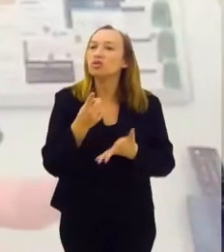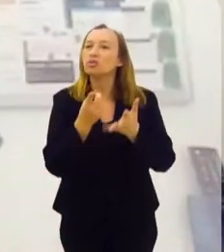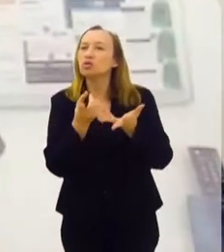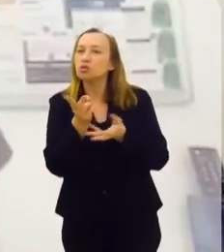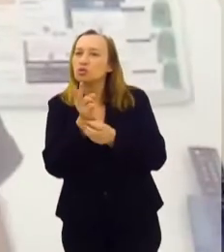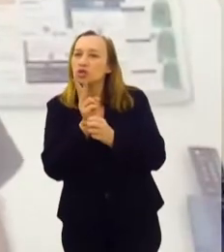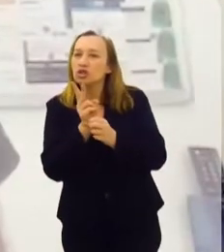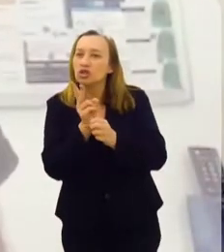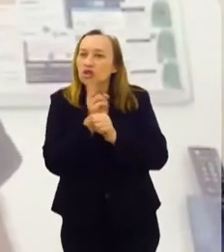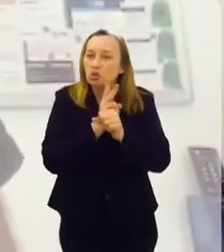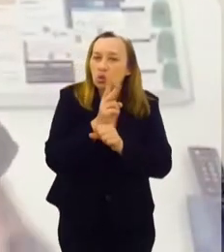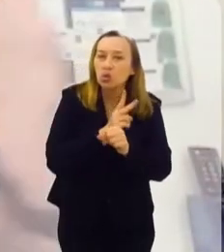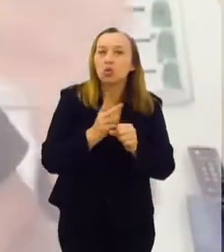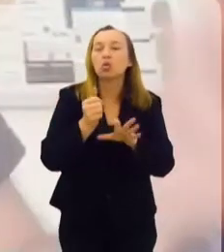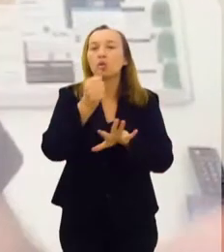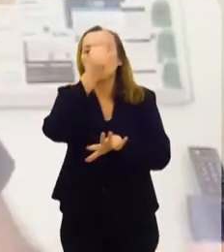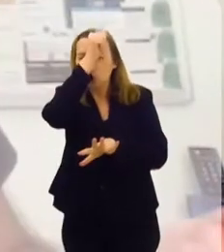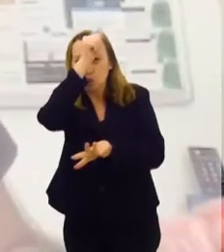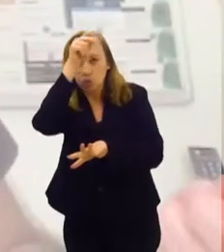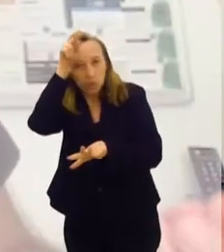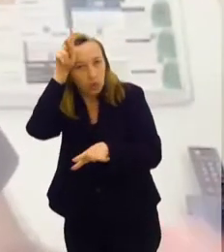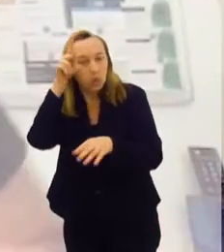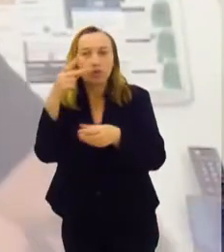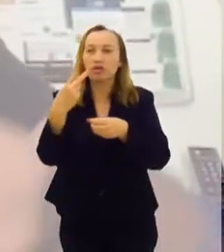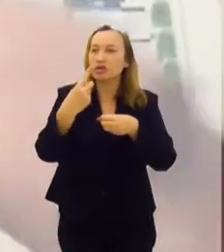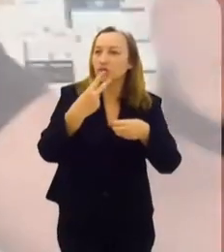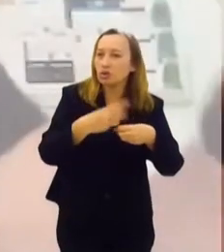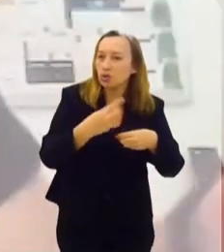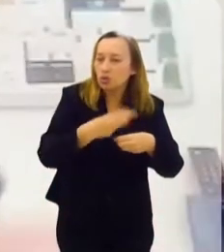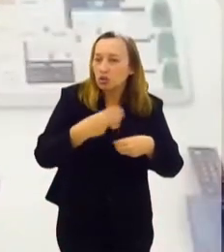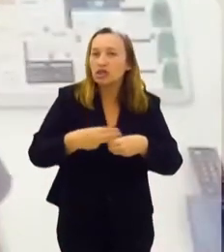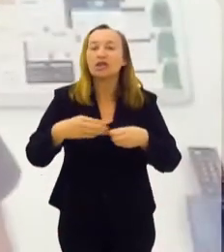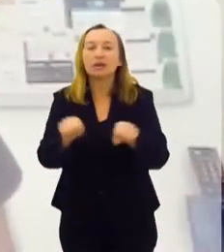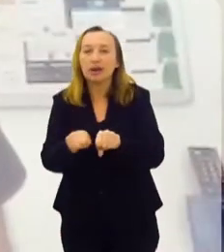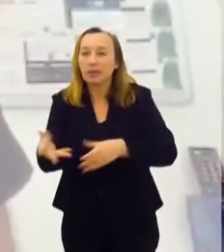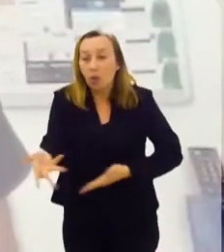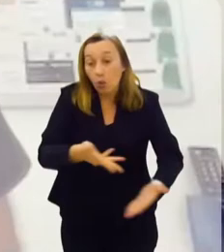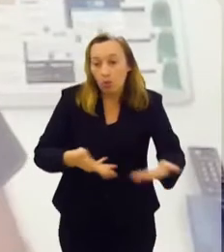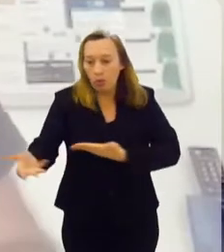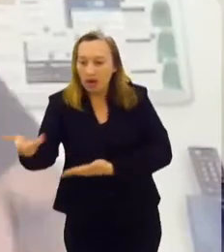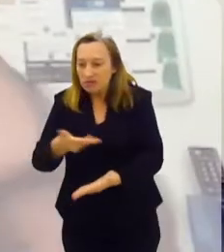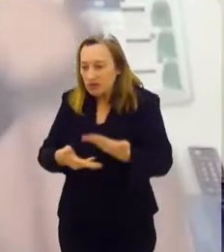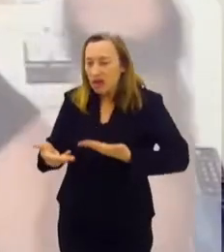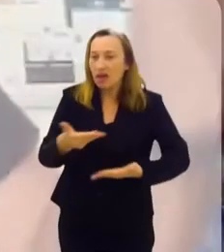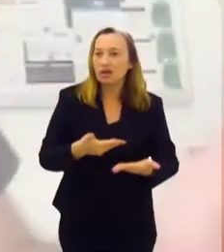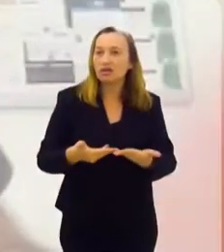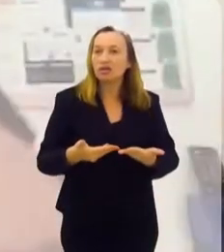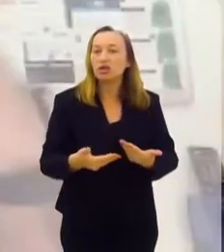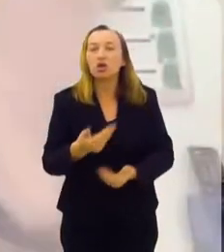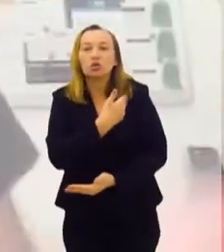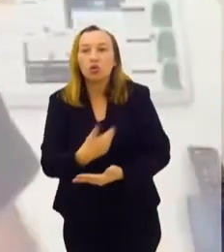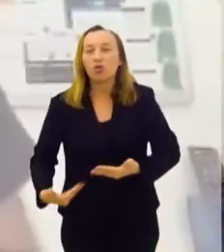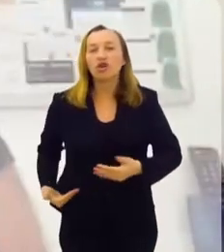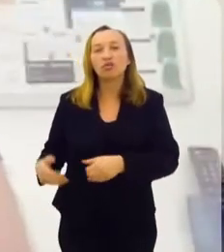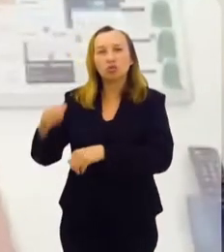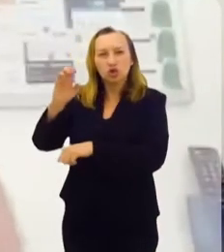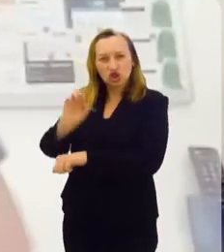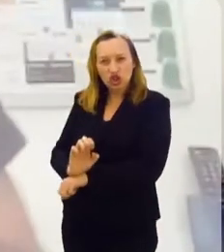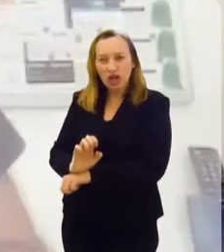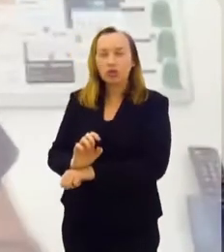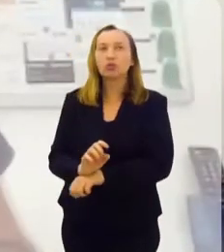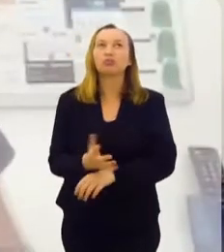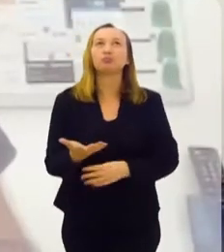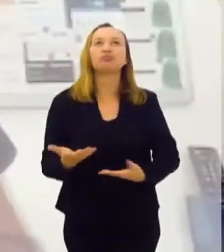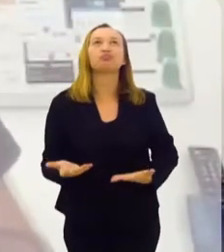está buscando os municípios, né, também como parceiros. Então, além do governo